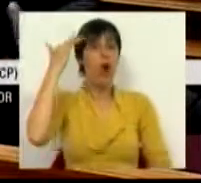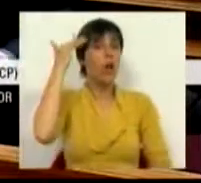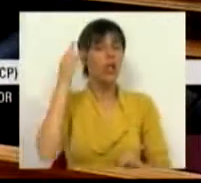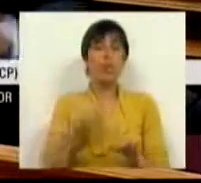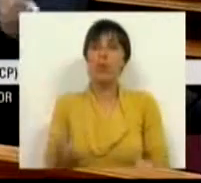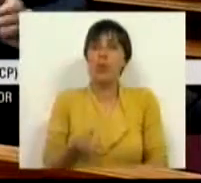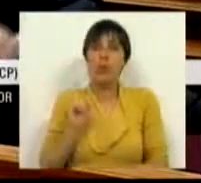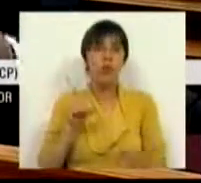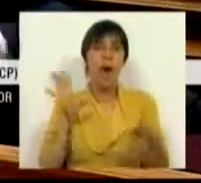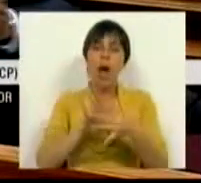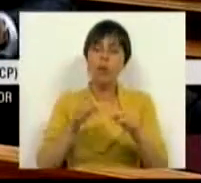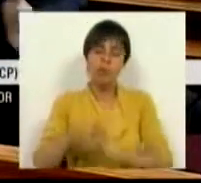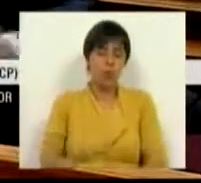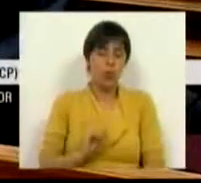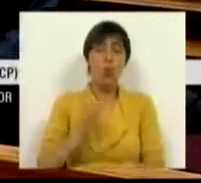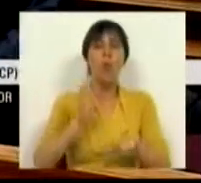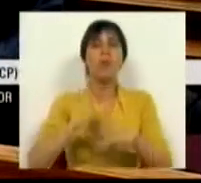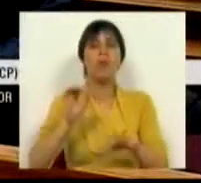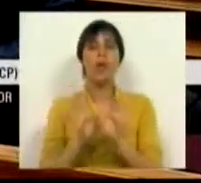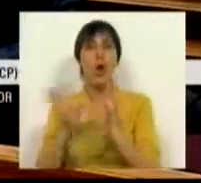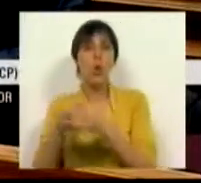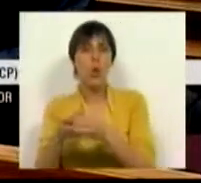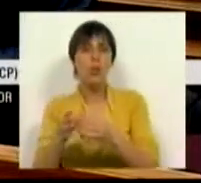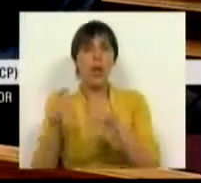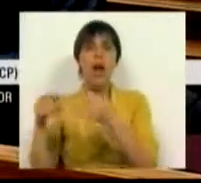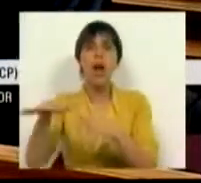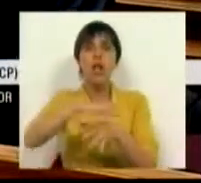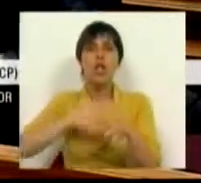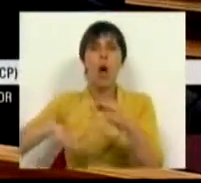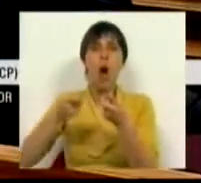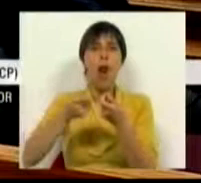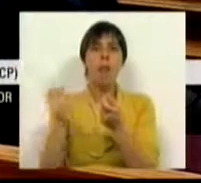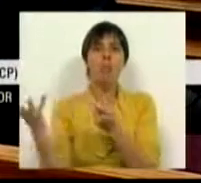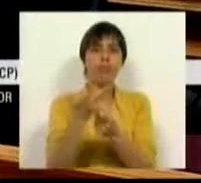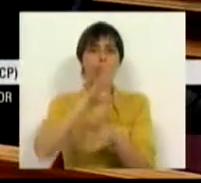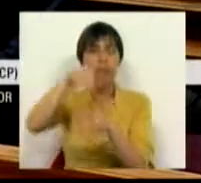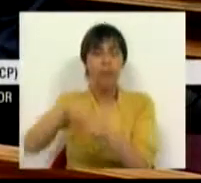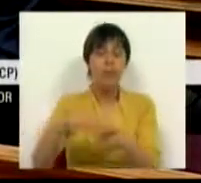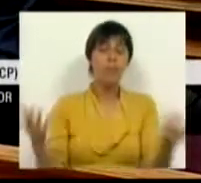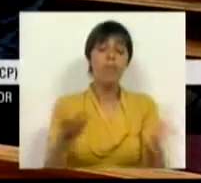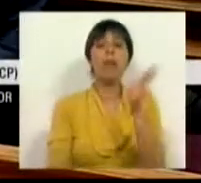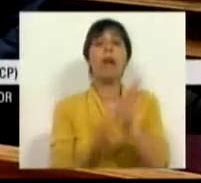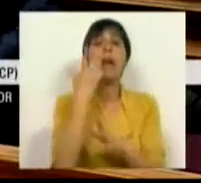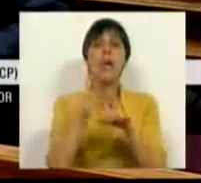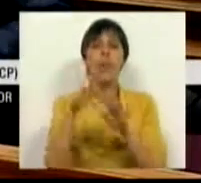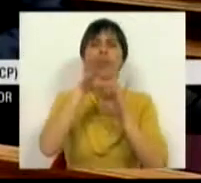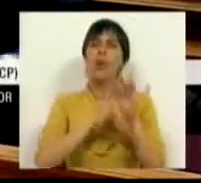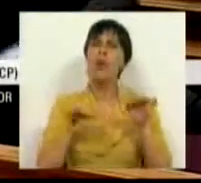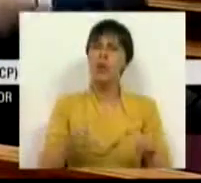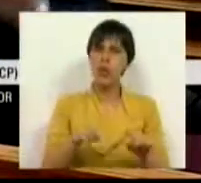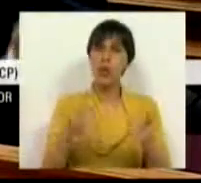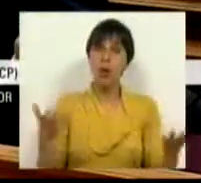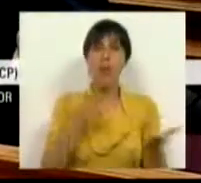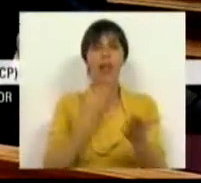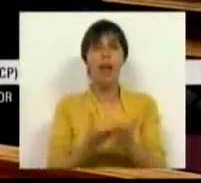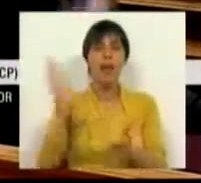não consideramos que seja o adequado, com a história dos concelhos limítrofes. O que faz ainda é que cria aqui condições para